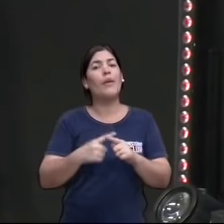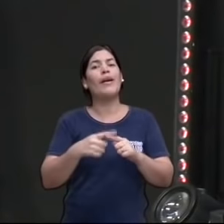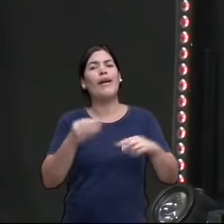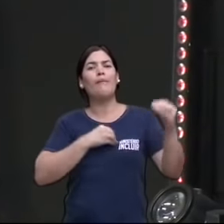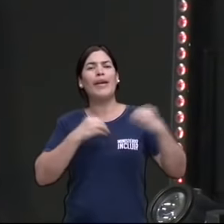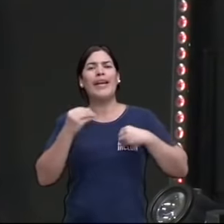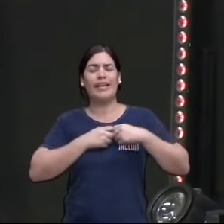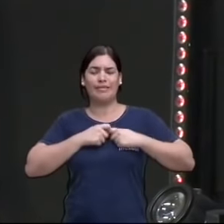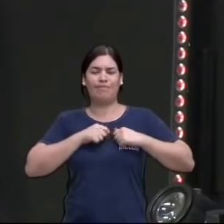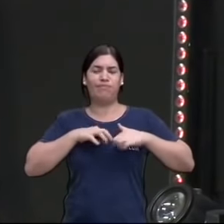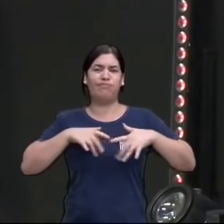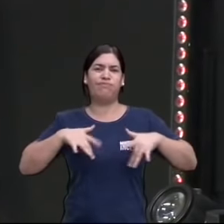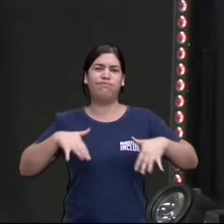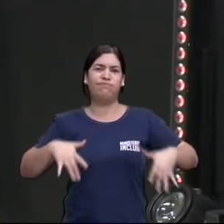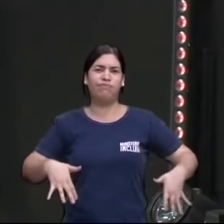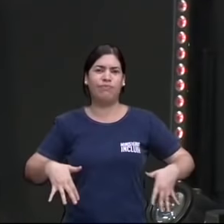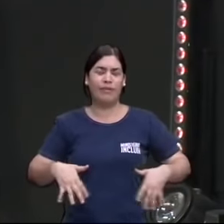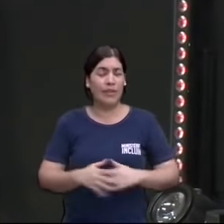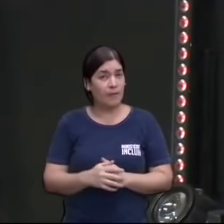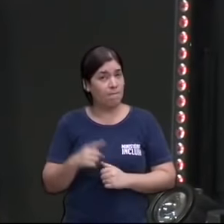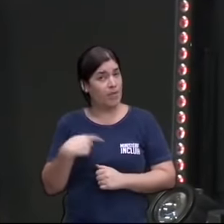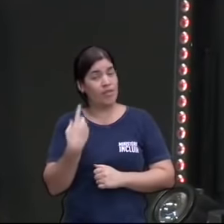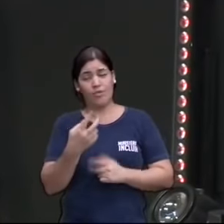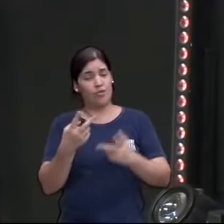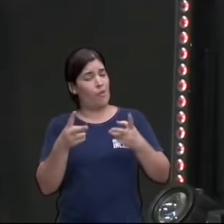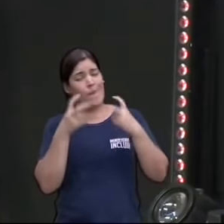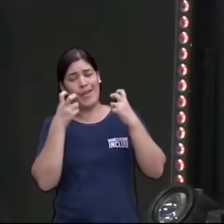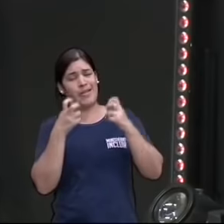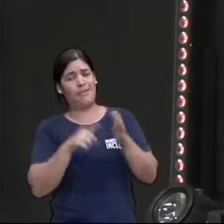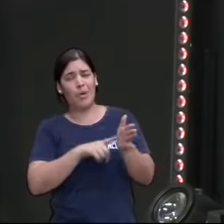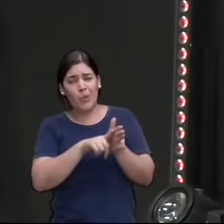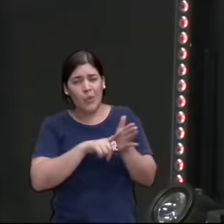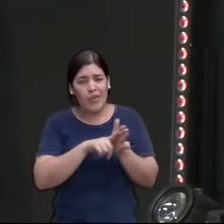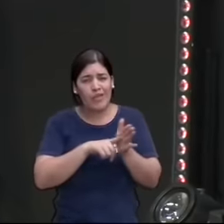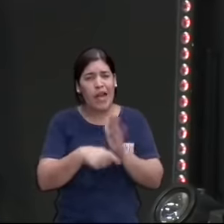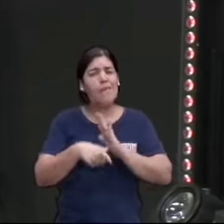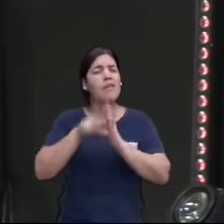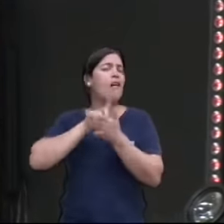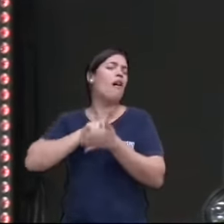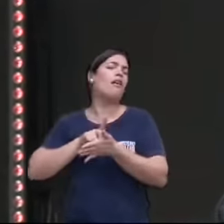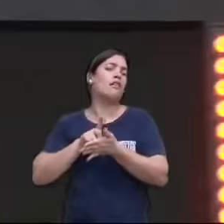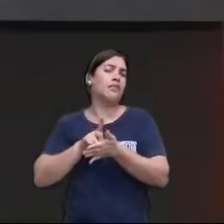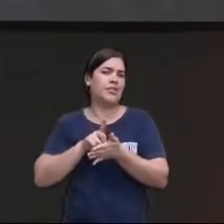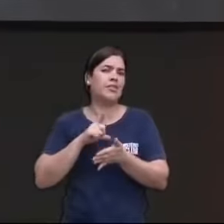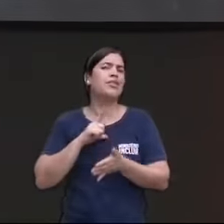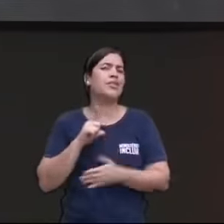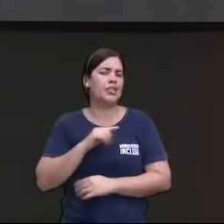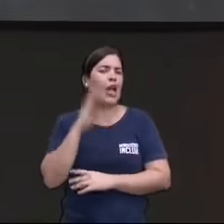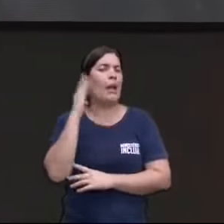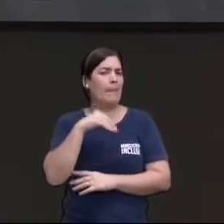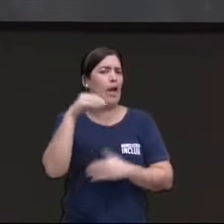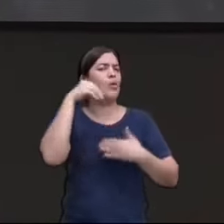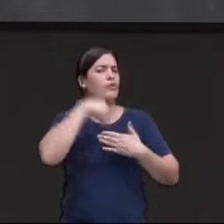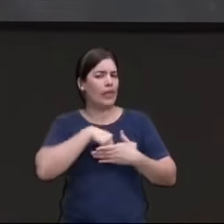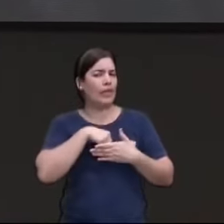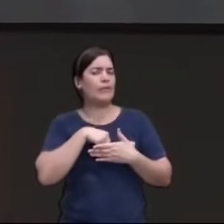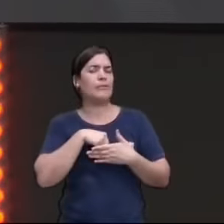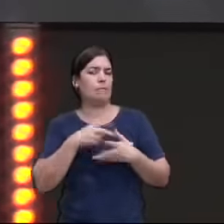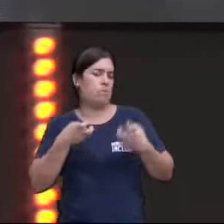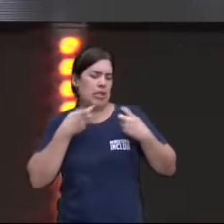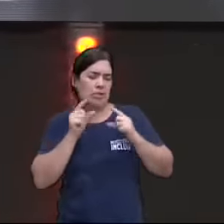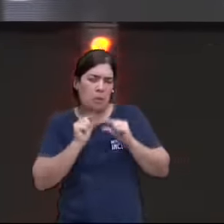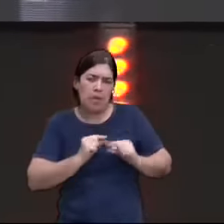teve a sensibilidade de perceber num exame com antecedência que existia um mal dentro da gente.